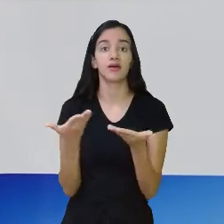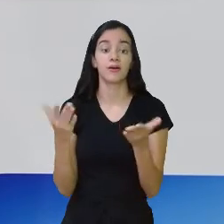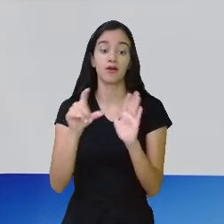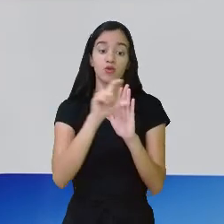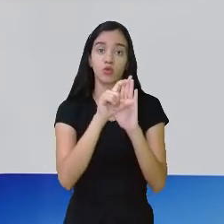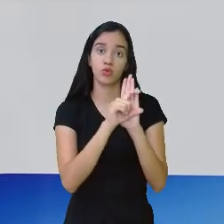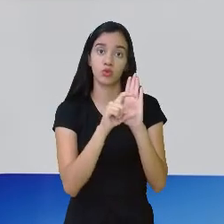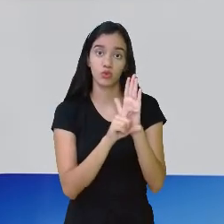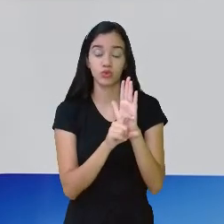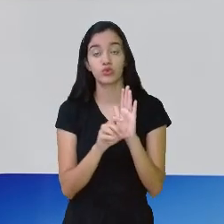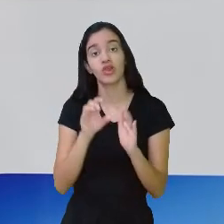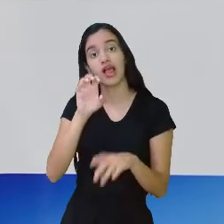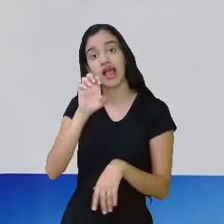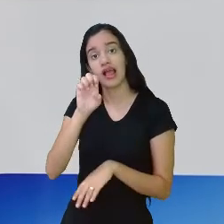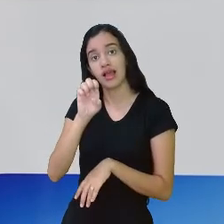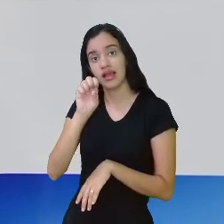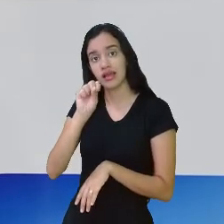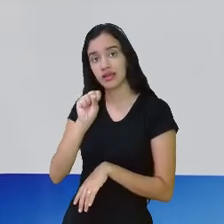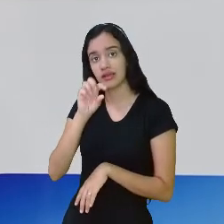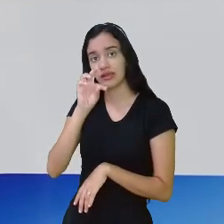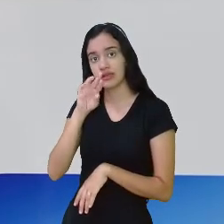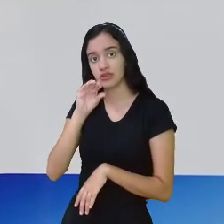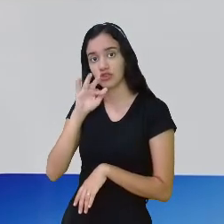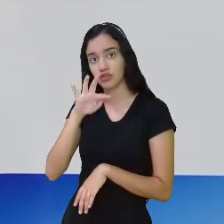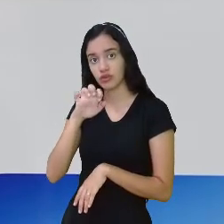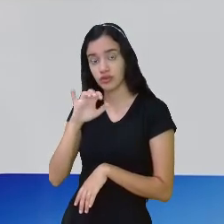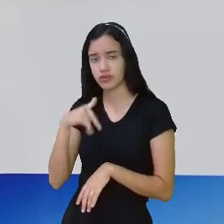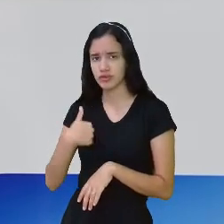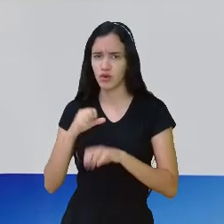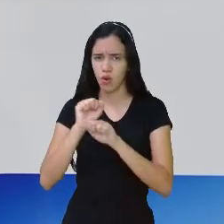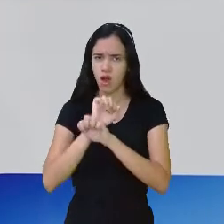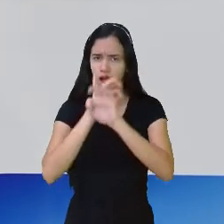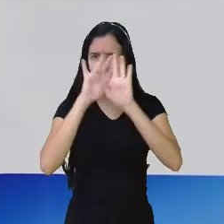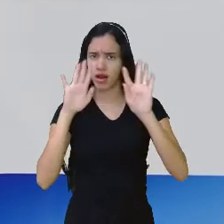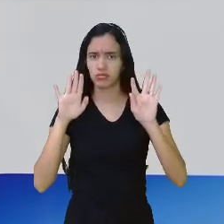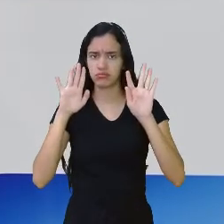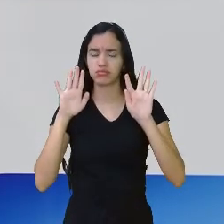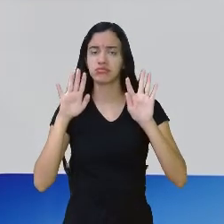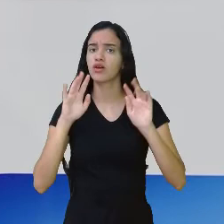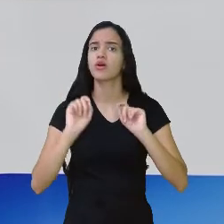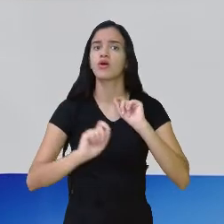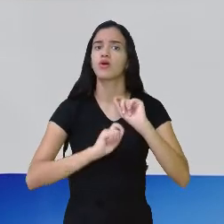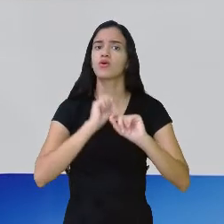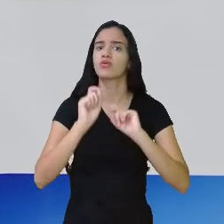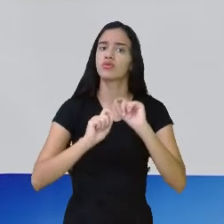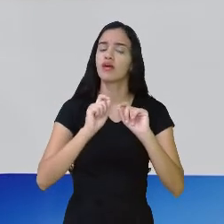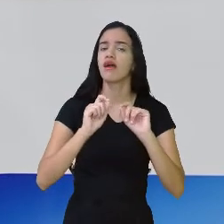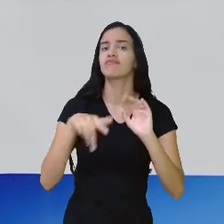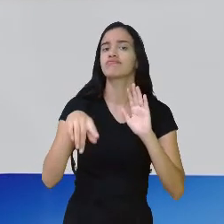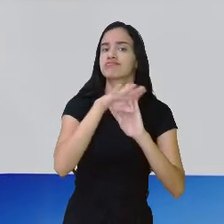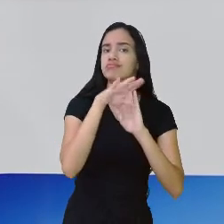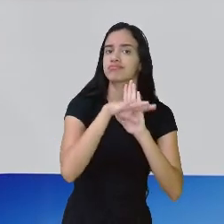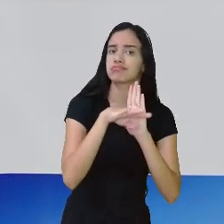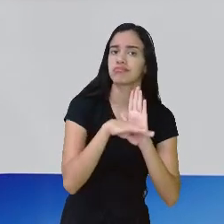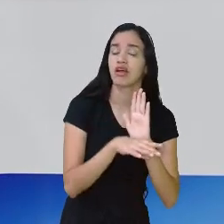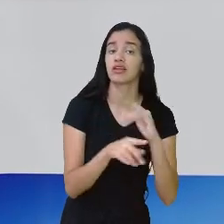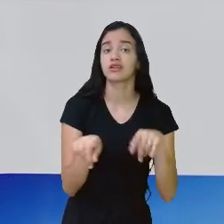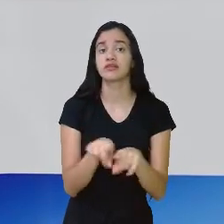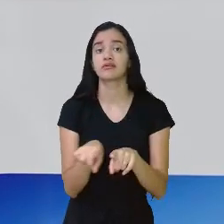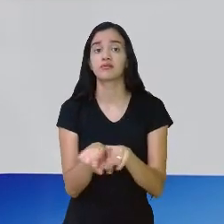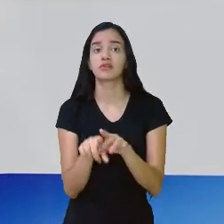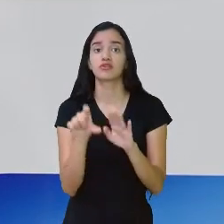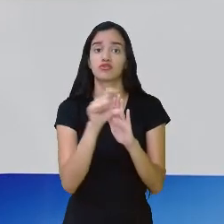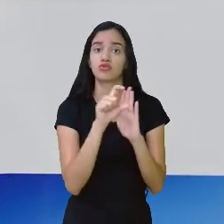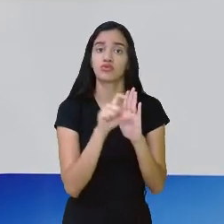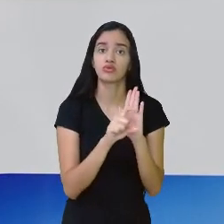estrofes. Entenderam direitinho? Ficou claro isso aí? O que é um verso, o que é uma